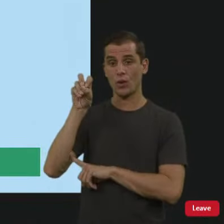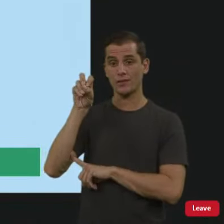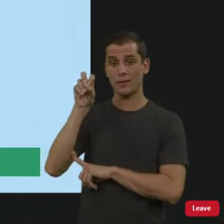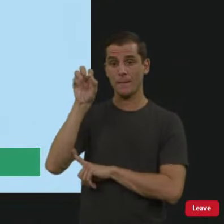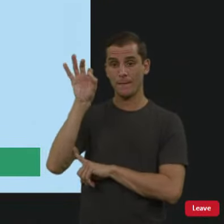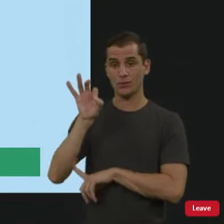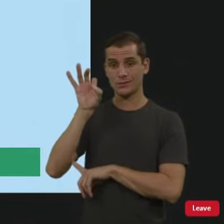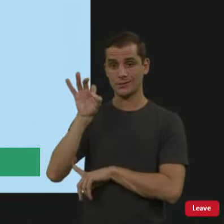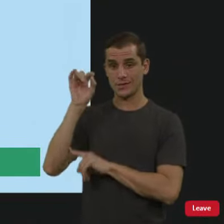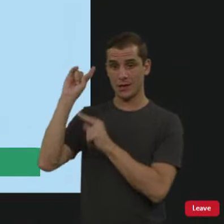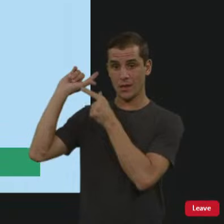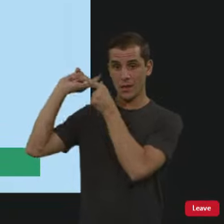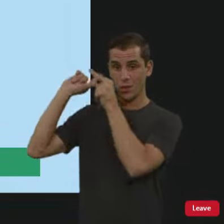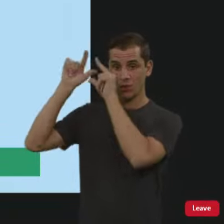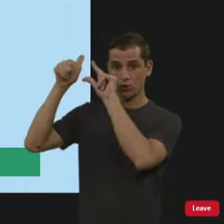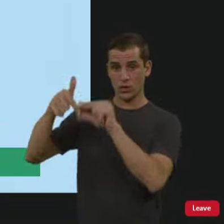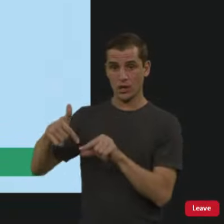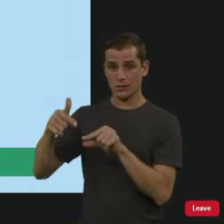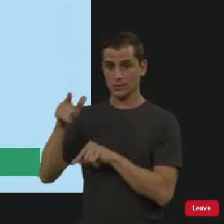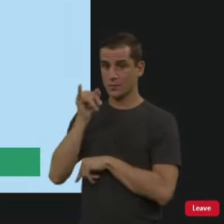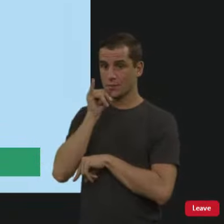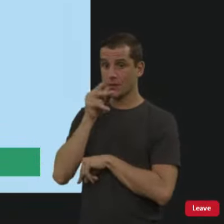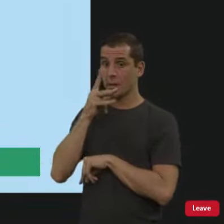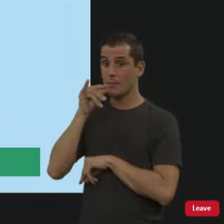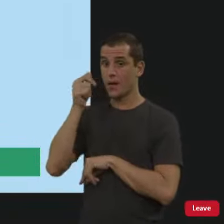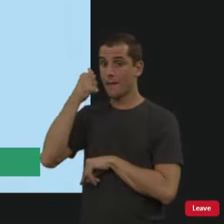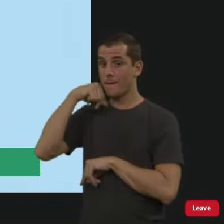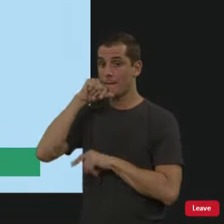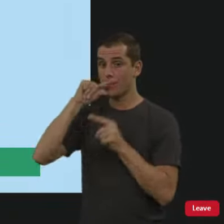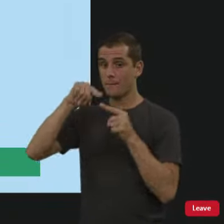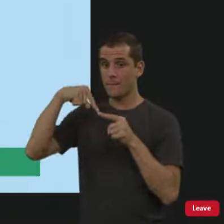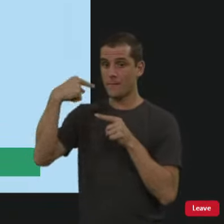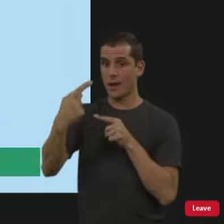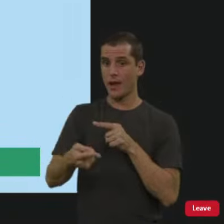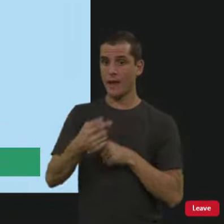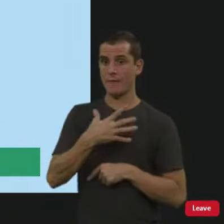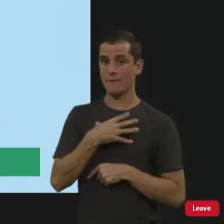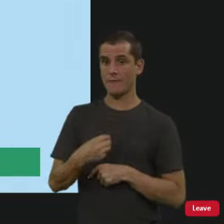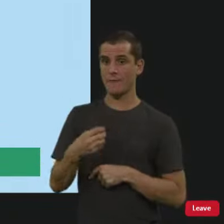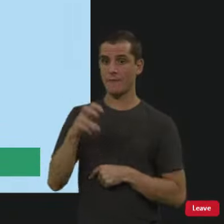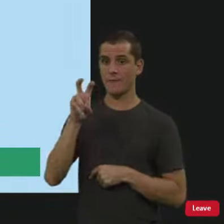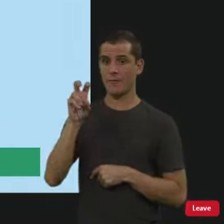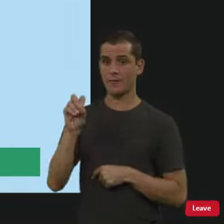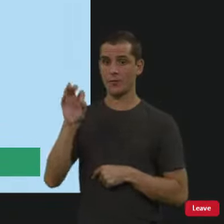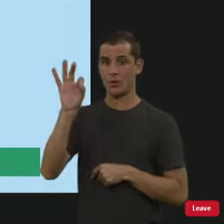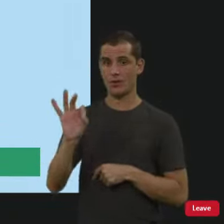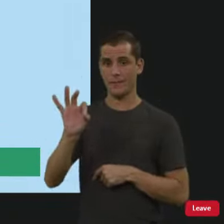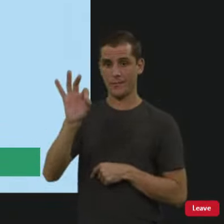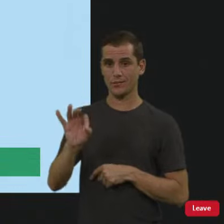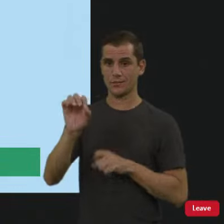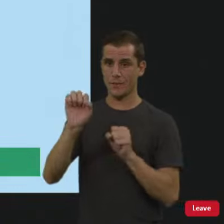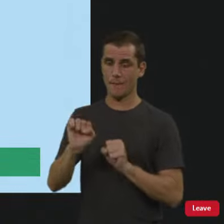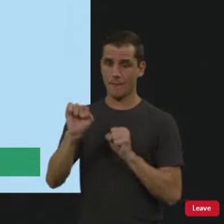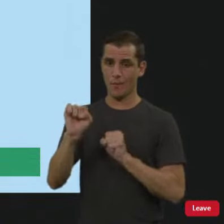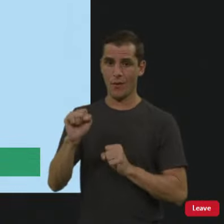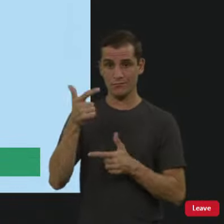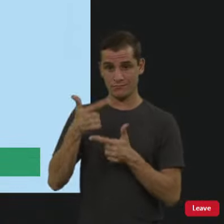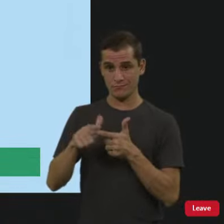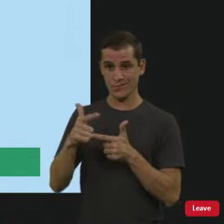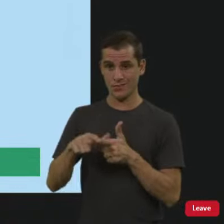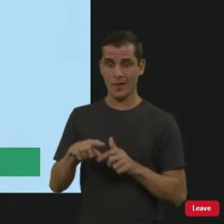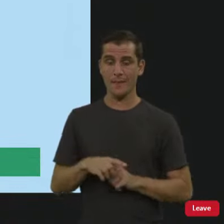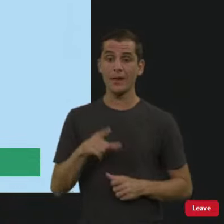eles são receosos em relação a ter filhos, por exemplo, né? A própria carga, né,